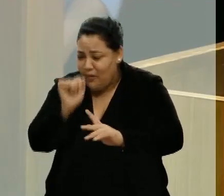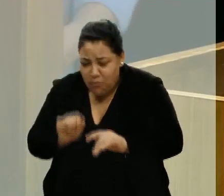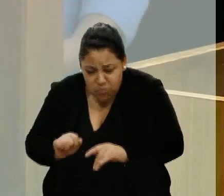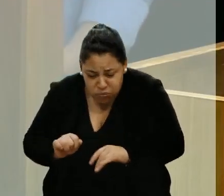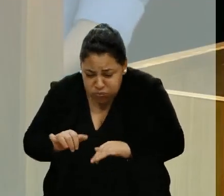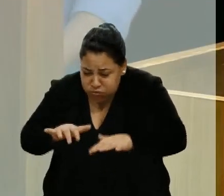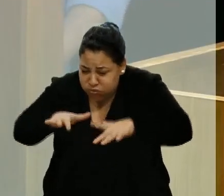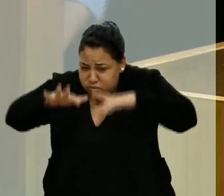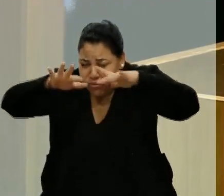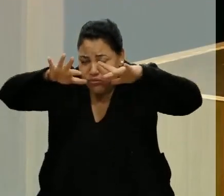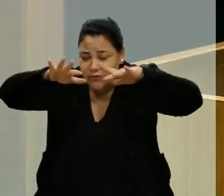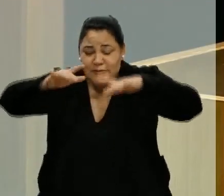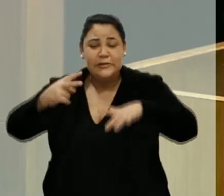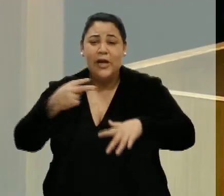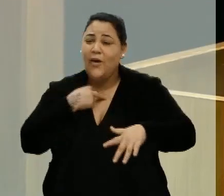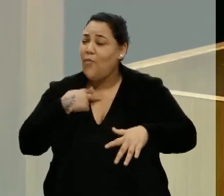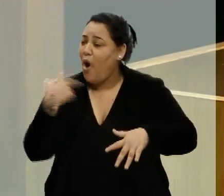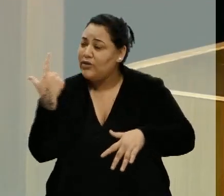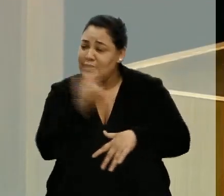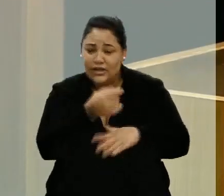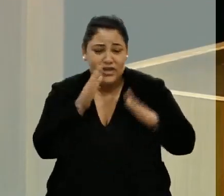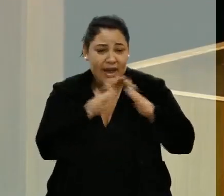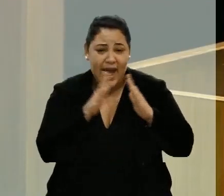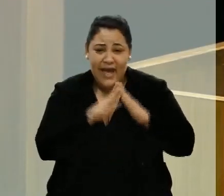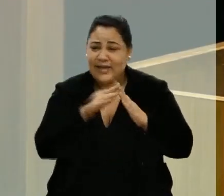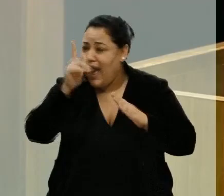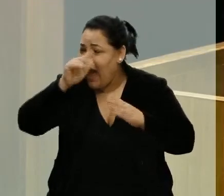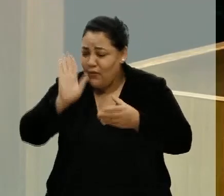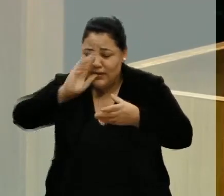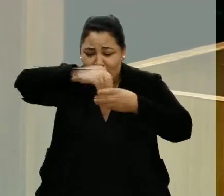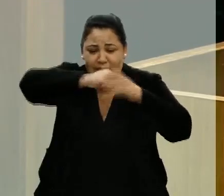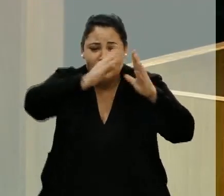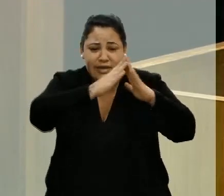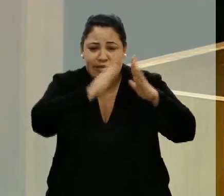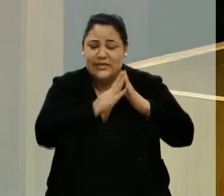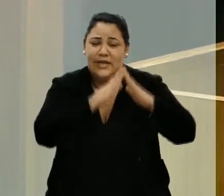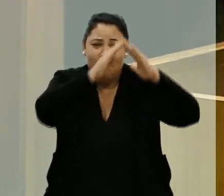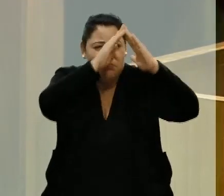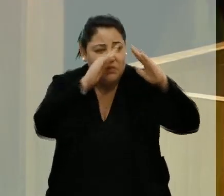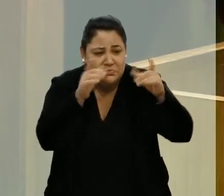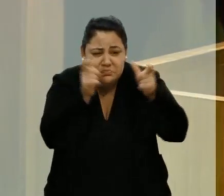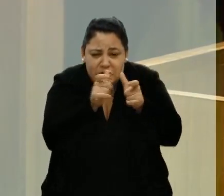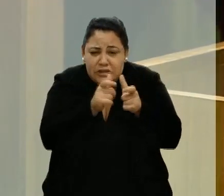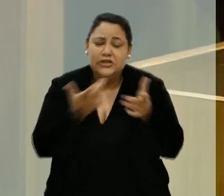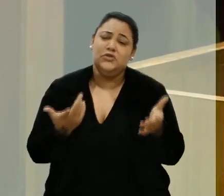suas casas, com a água dentro das suas casinhas, dos seus barracos.